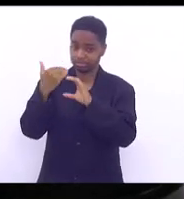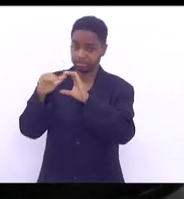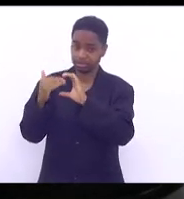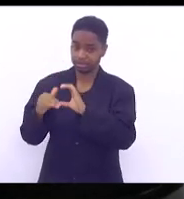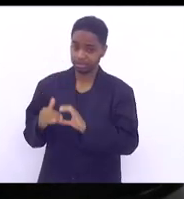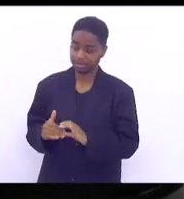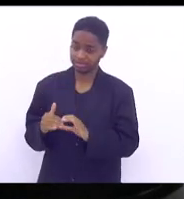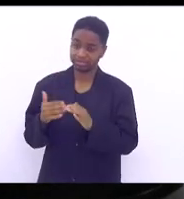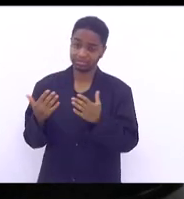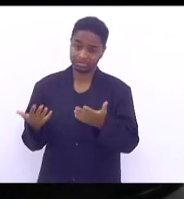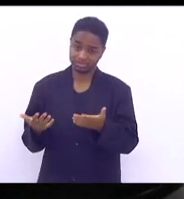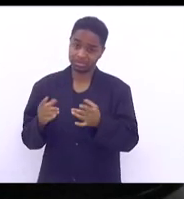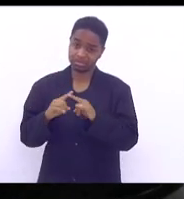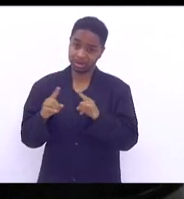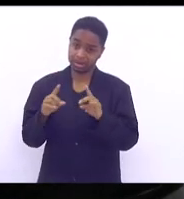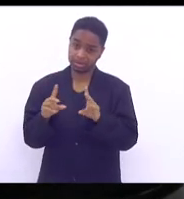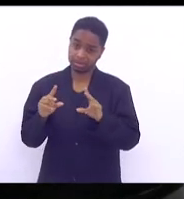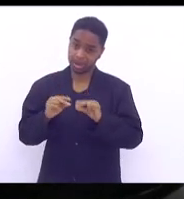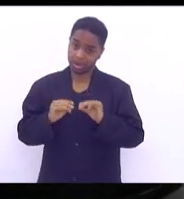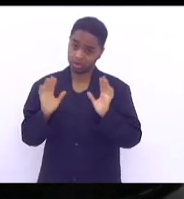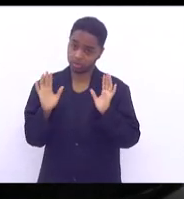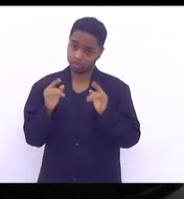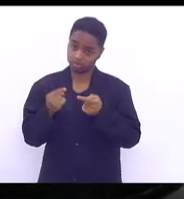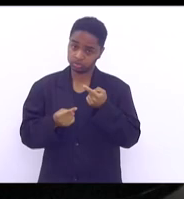concordo, isso seria uma questão de mérito. Concordo.